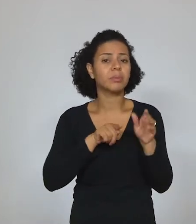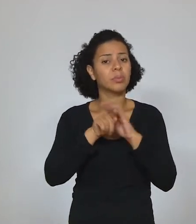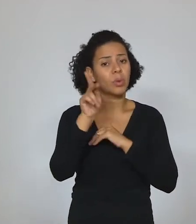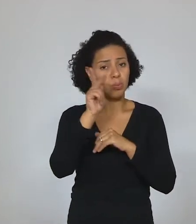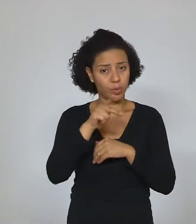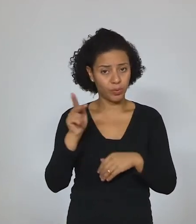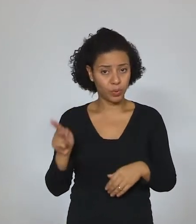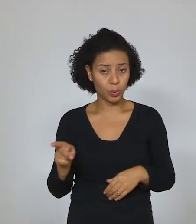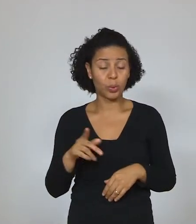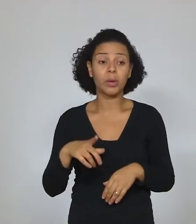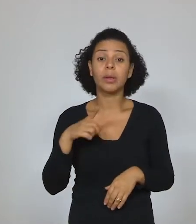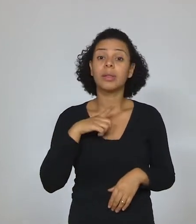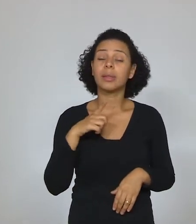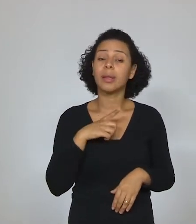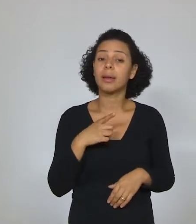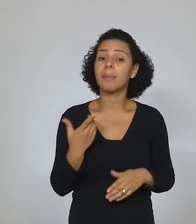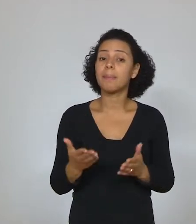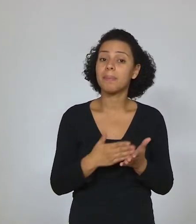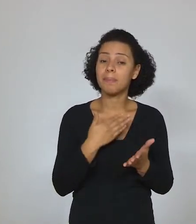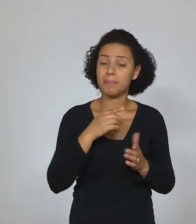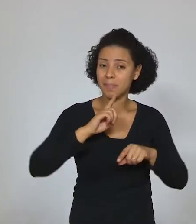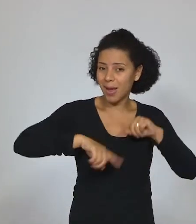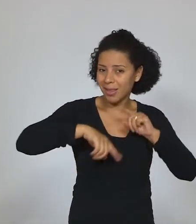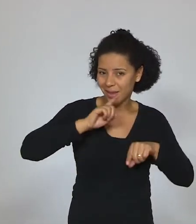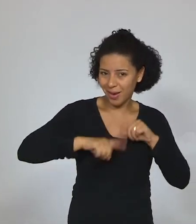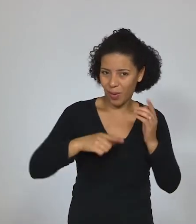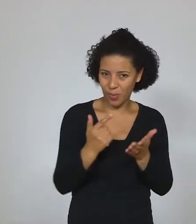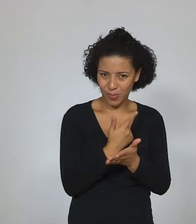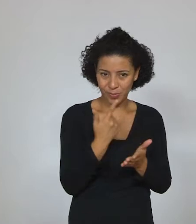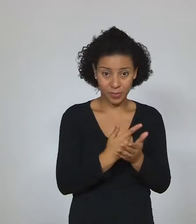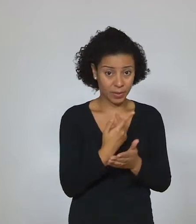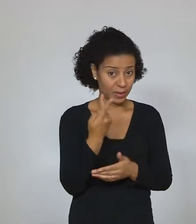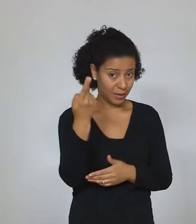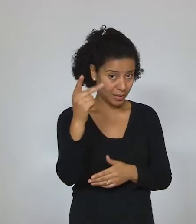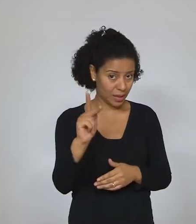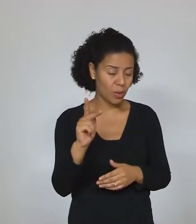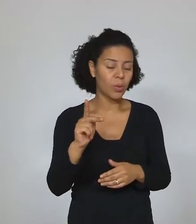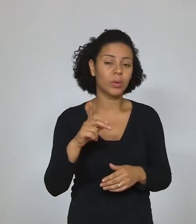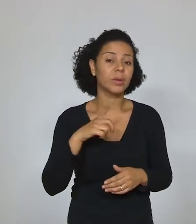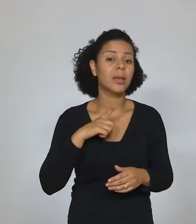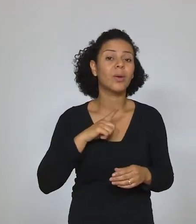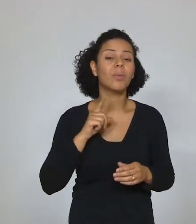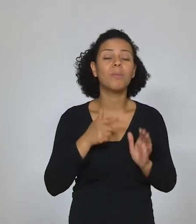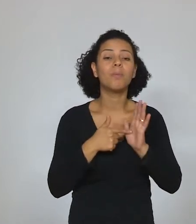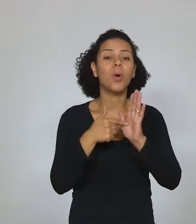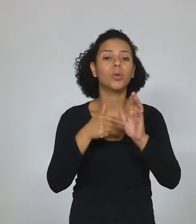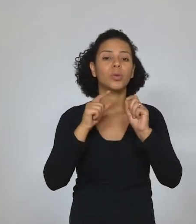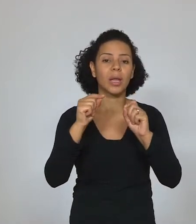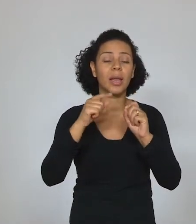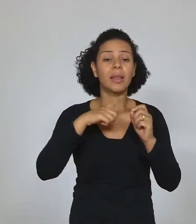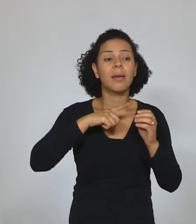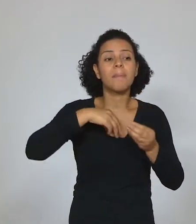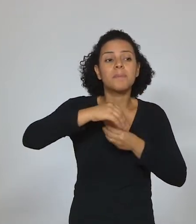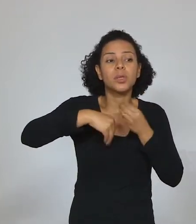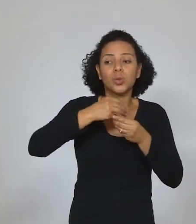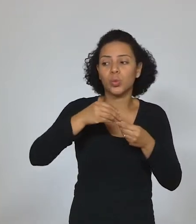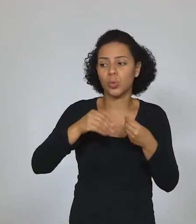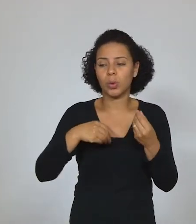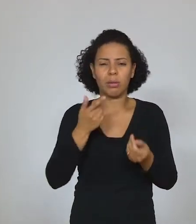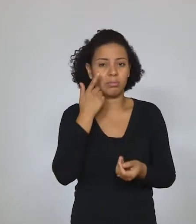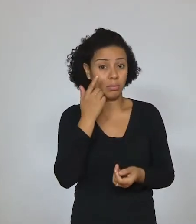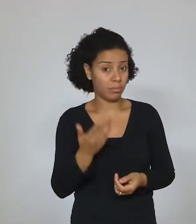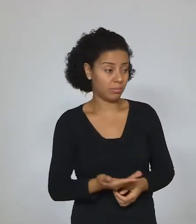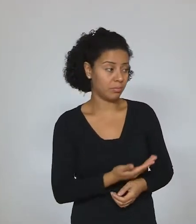possui a descrição de vários métodos de separação de misturas, como vocês podem ver nesse gráfico que eu deixo para